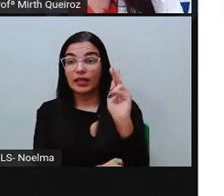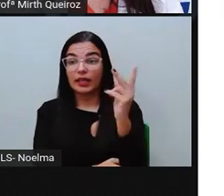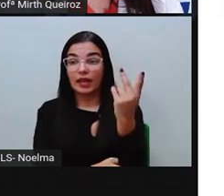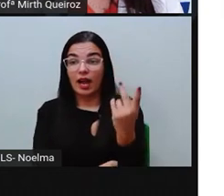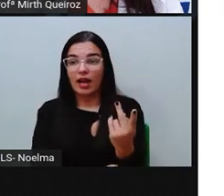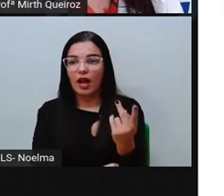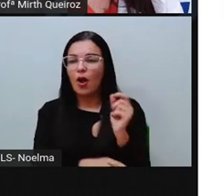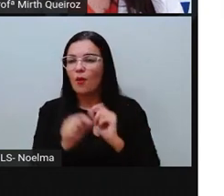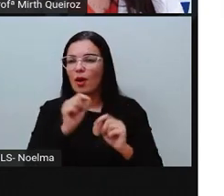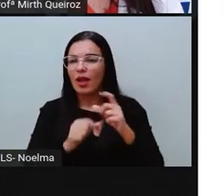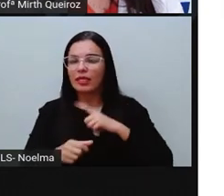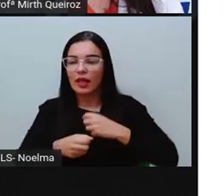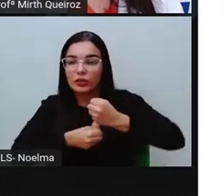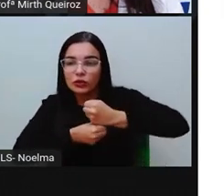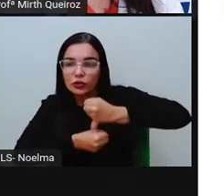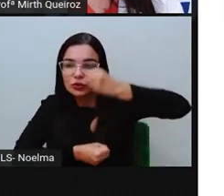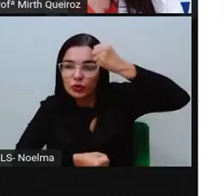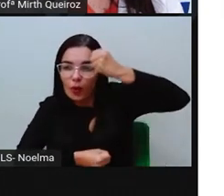sombrinha,